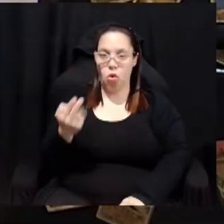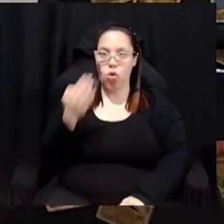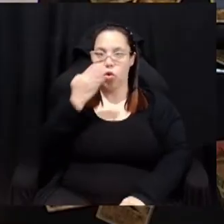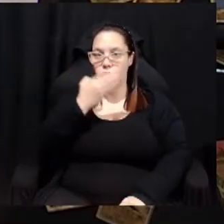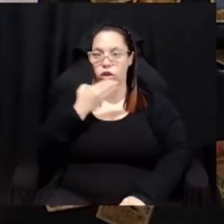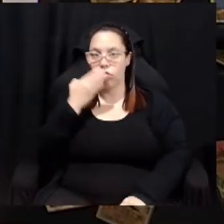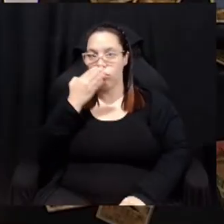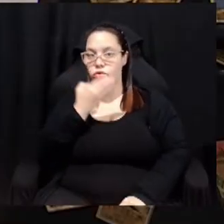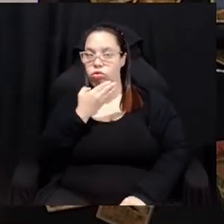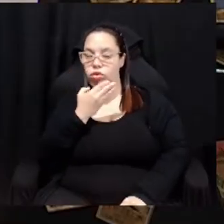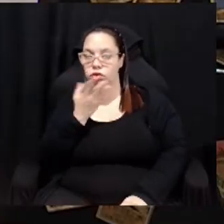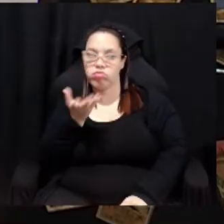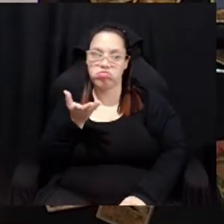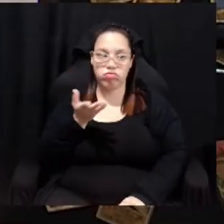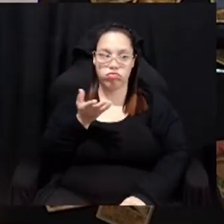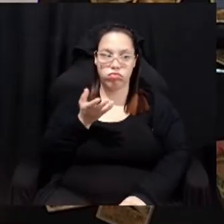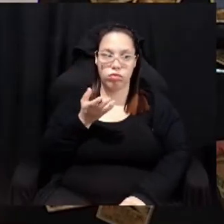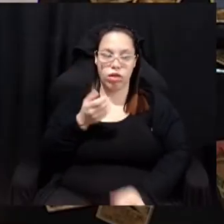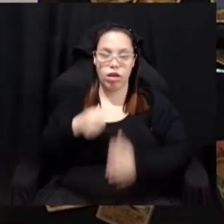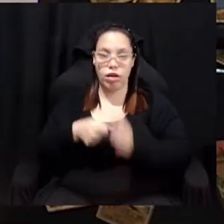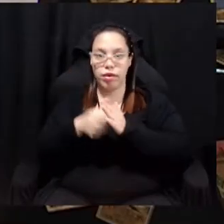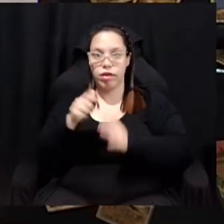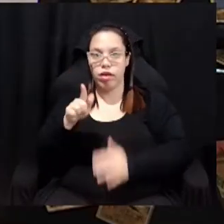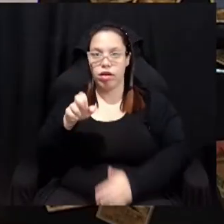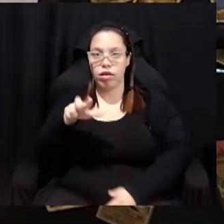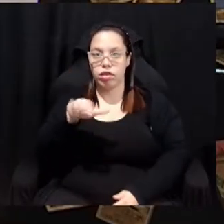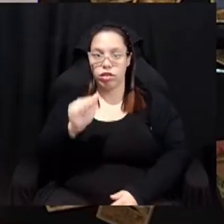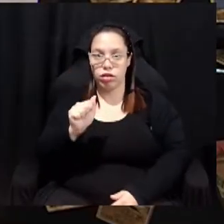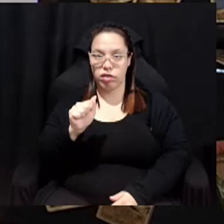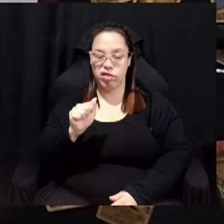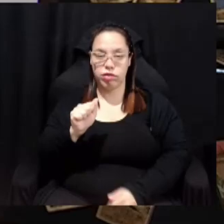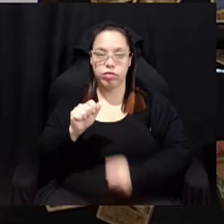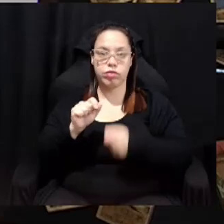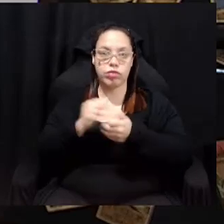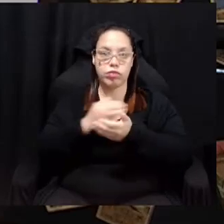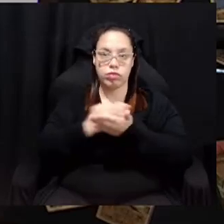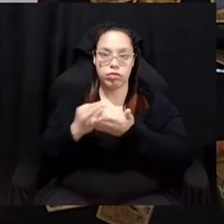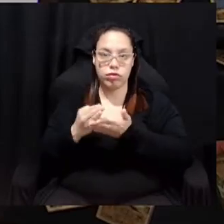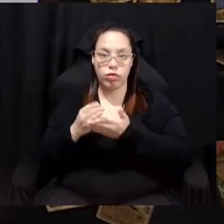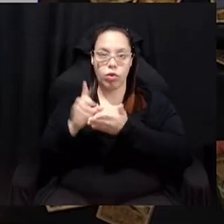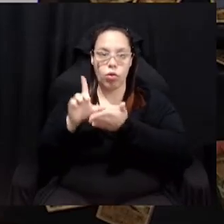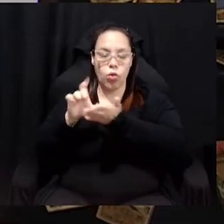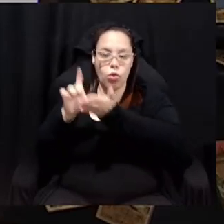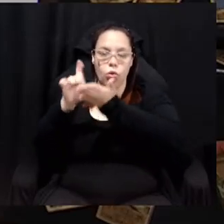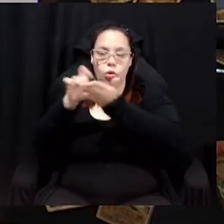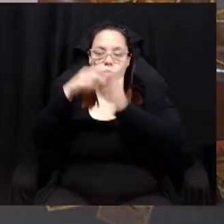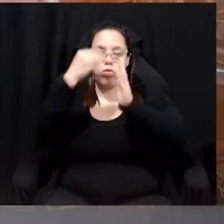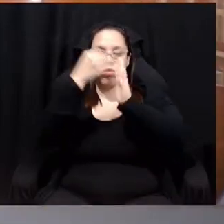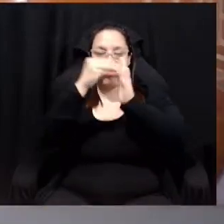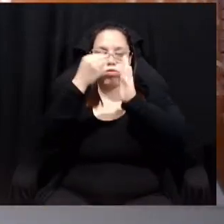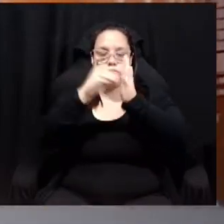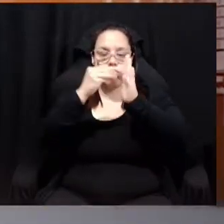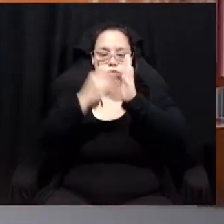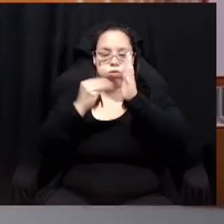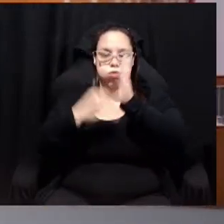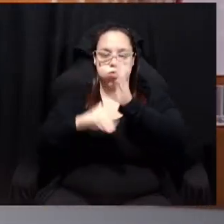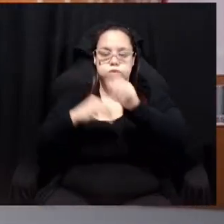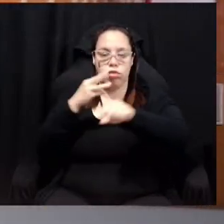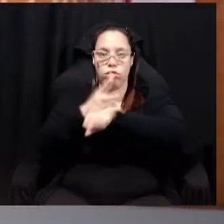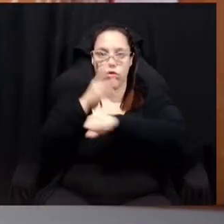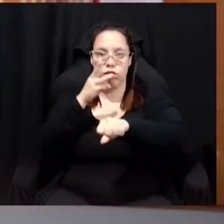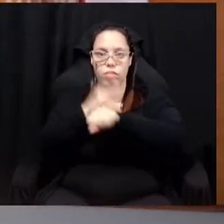Nós fizemos as nossas primeiras geleias e aí eu comecei a tirar foto, colocar no WhatsApp, Instagram, e as pessoas